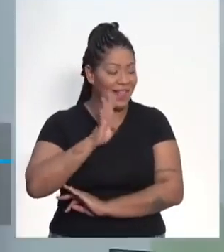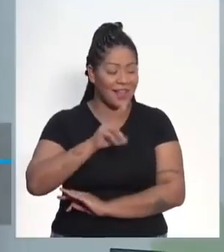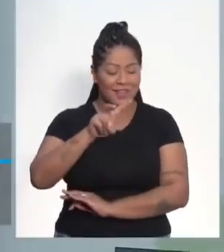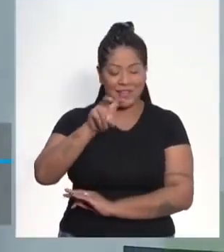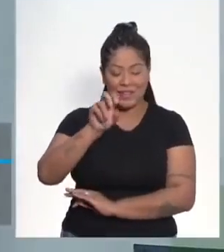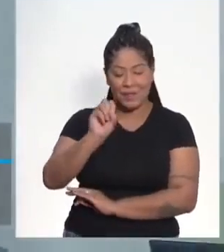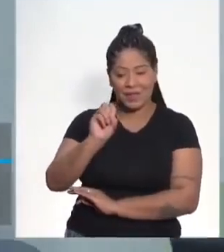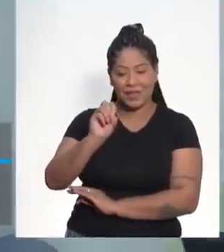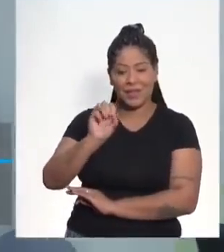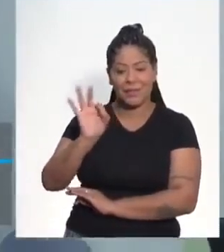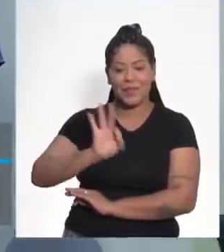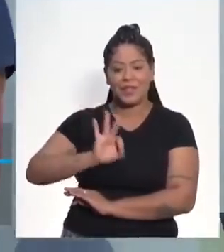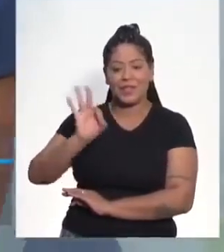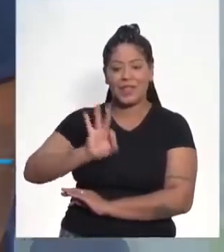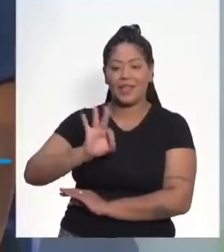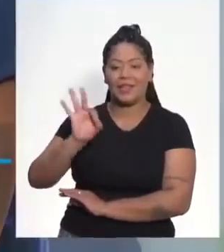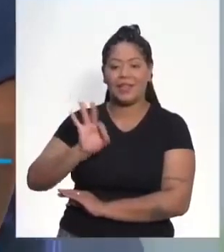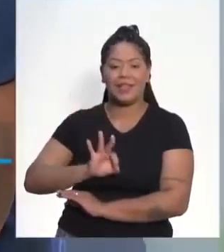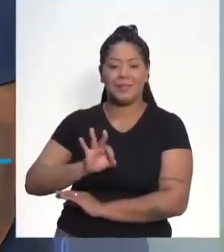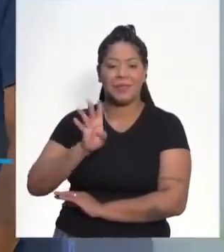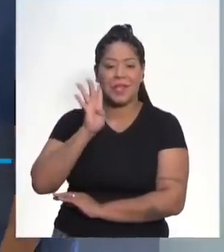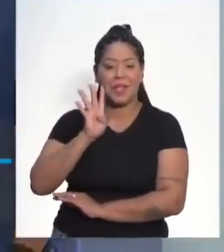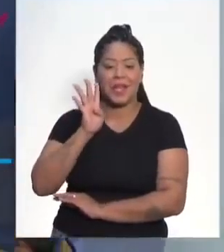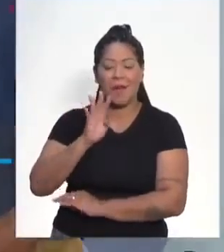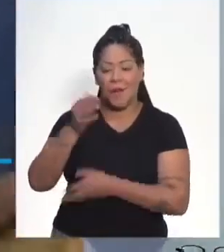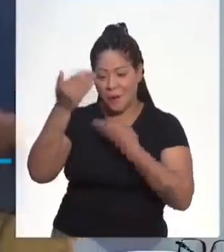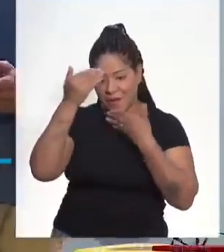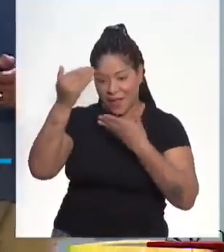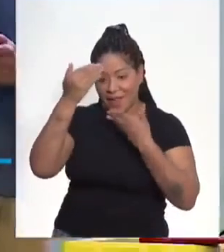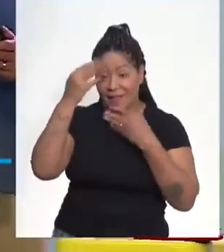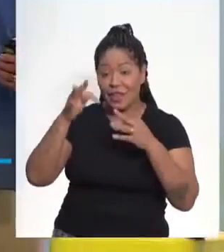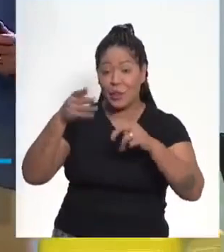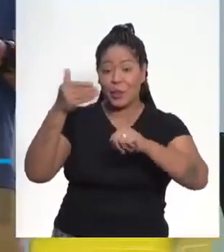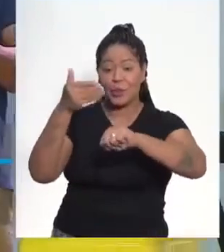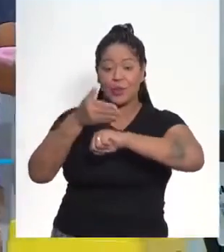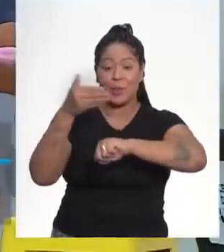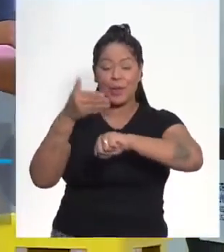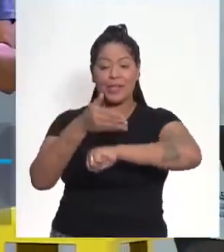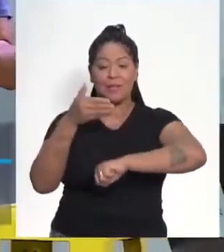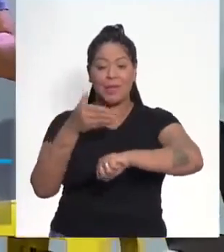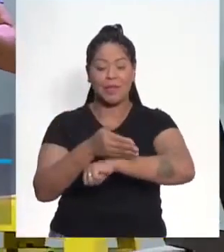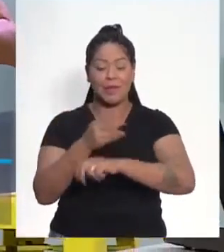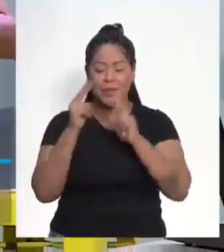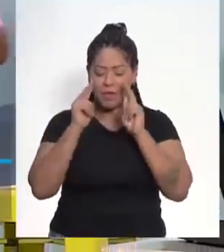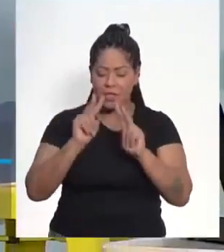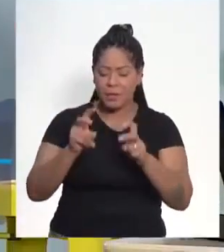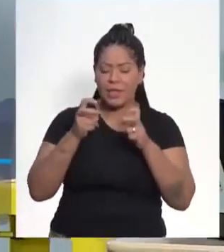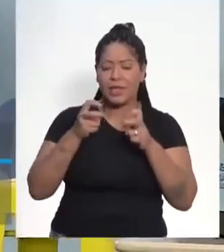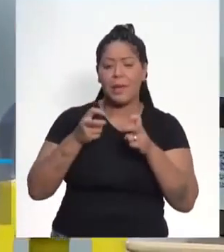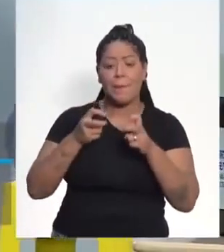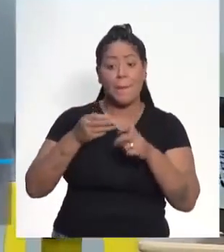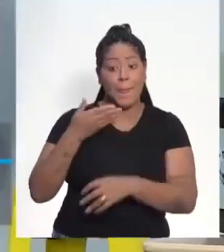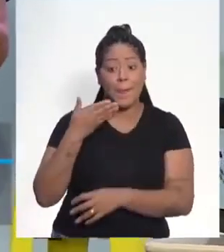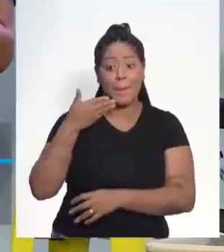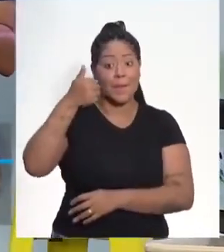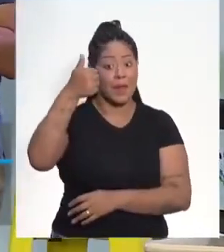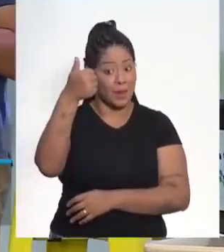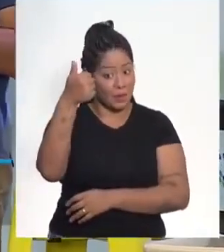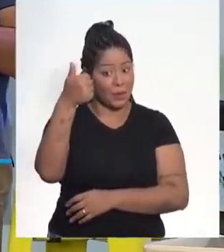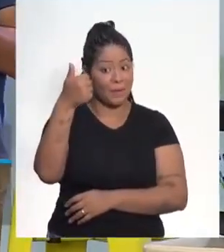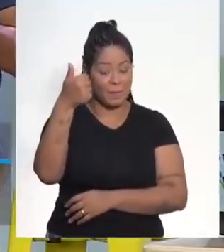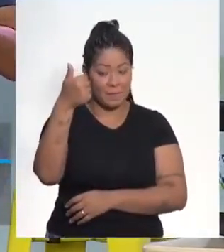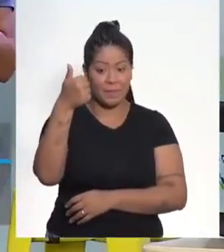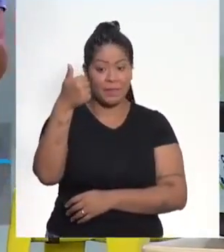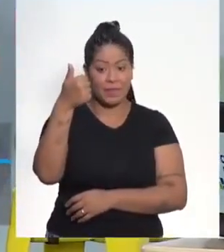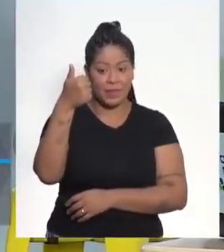então, vamos subir as respostas. Obrigado a todos que mandaram participação, sempre muito legal. E percebeu que melhorou, entre aspas, aí, né,